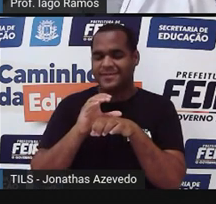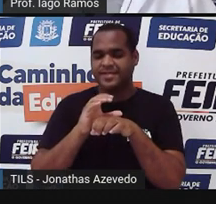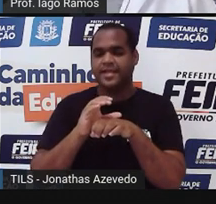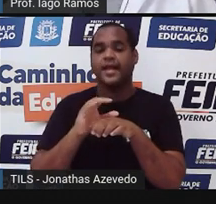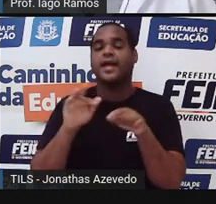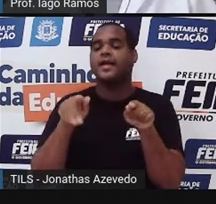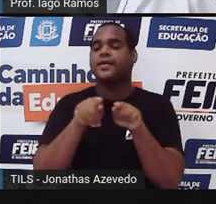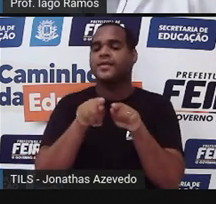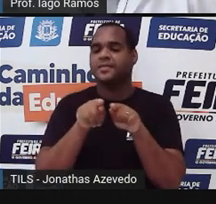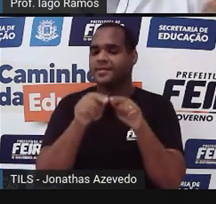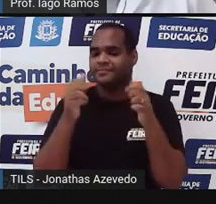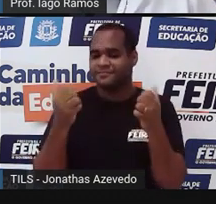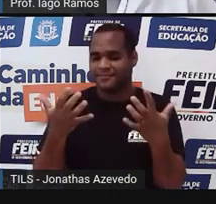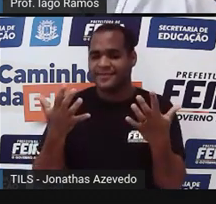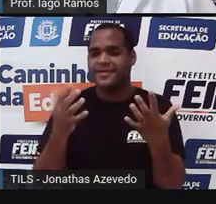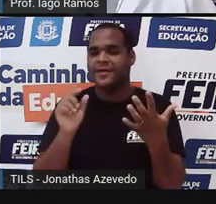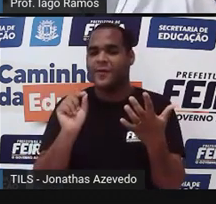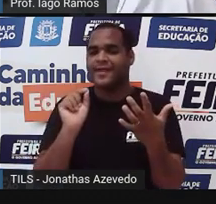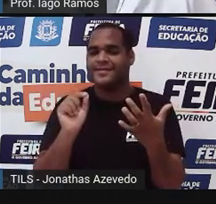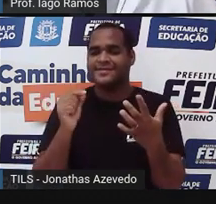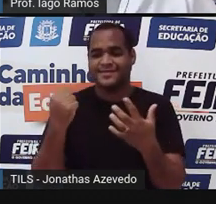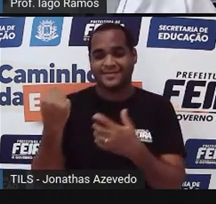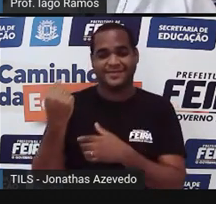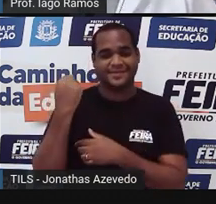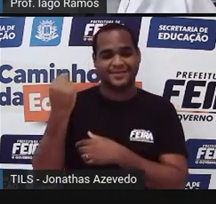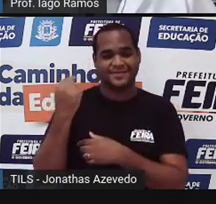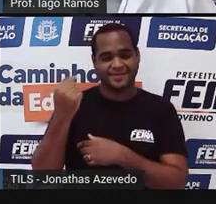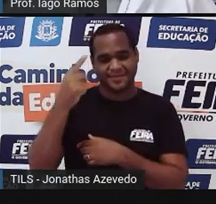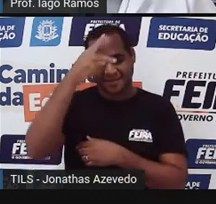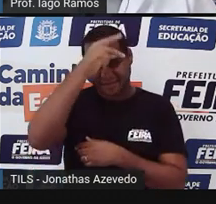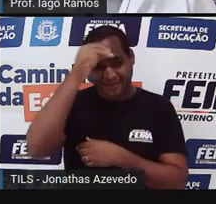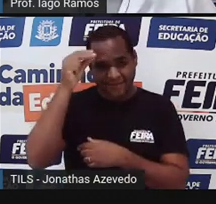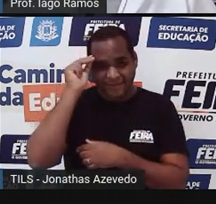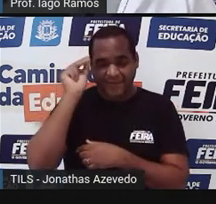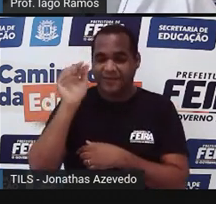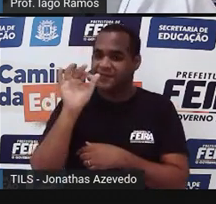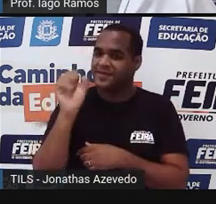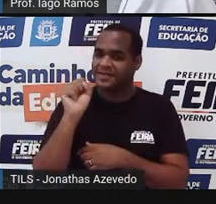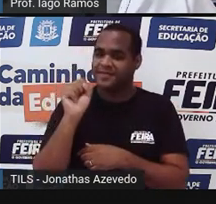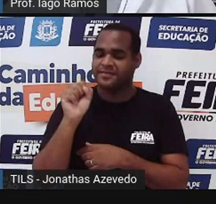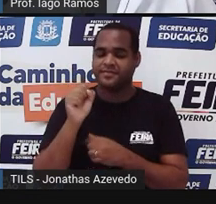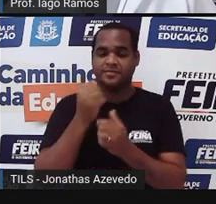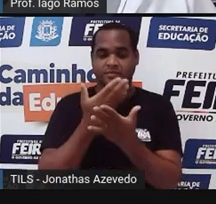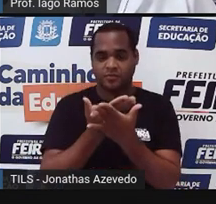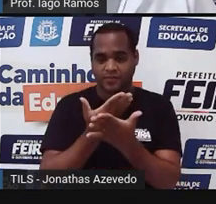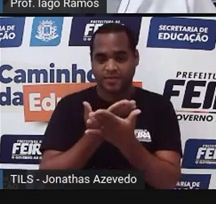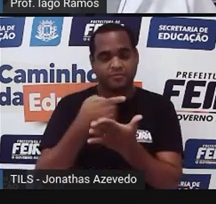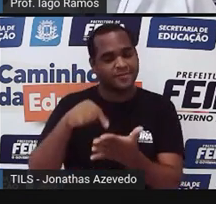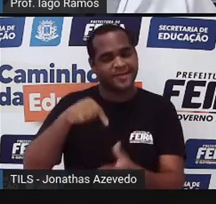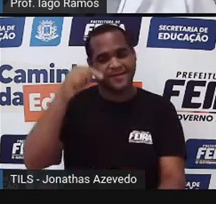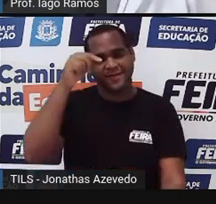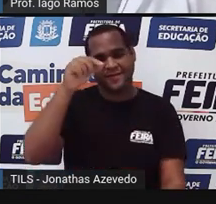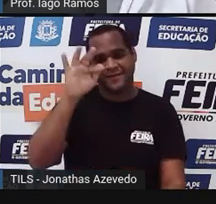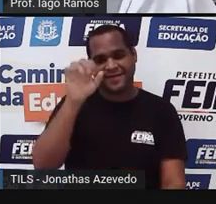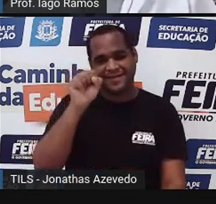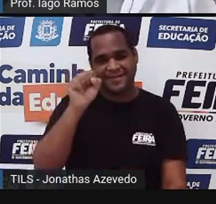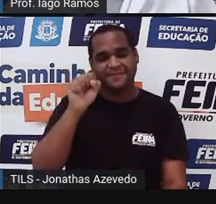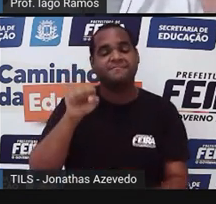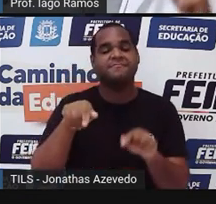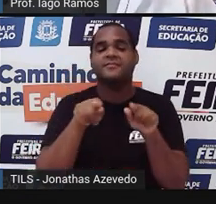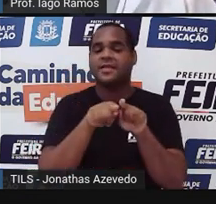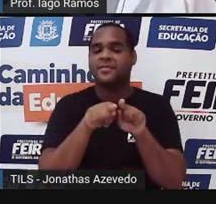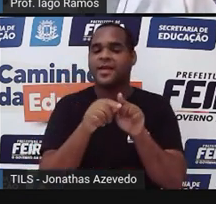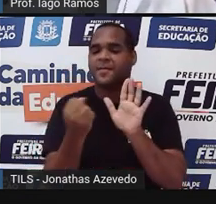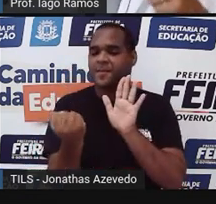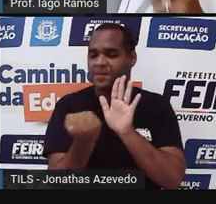um jaleco branco. Atrás de mim está o cartaz da Secretaria Municipal de Educação de Feira de Santana, que tem